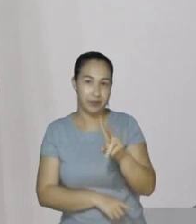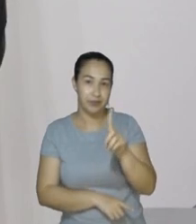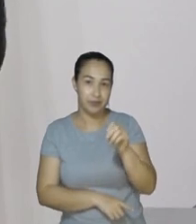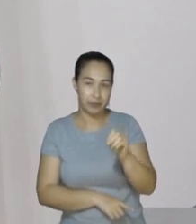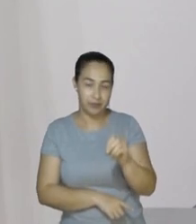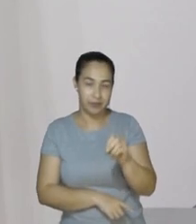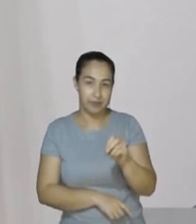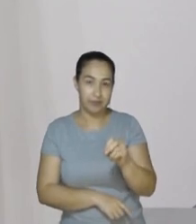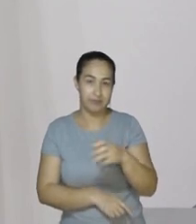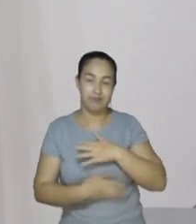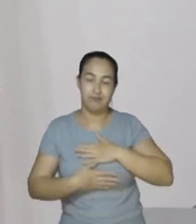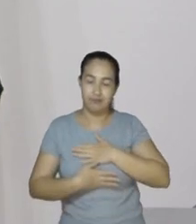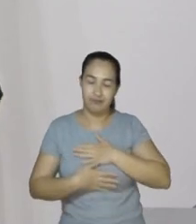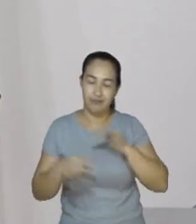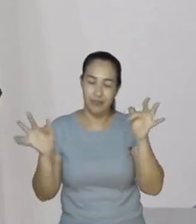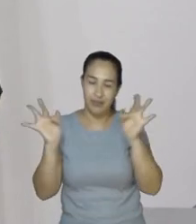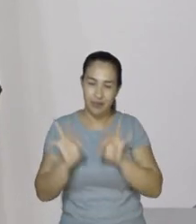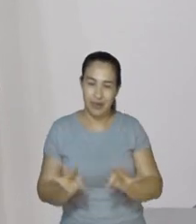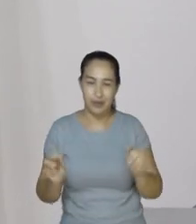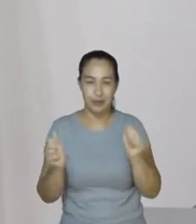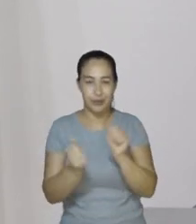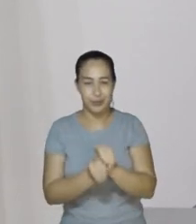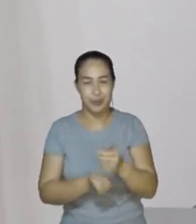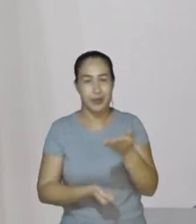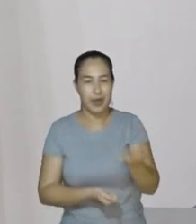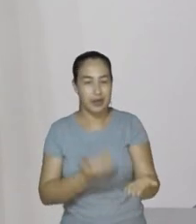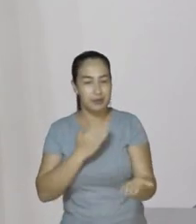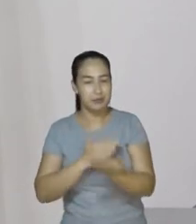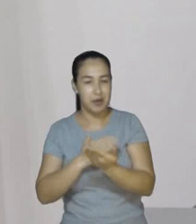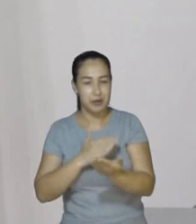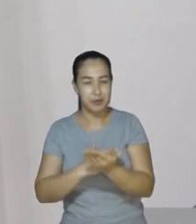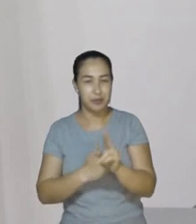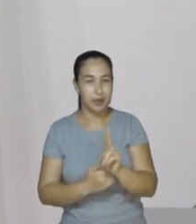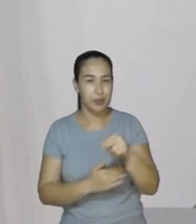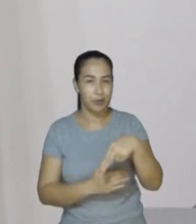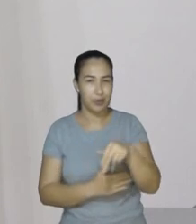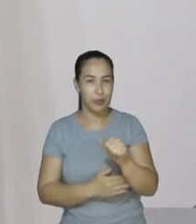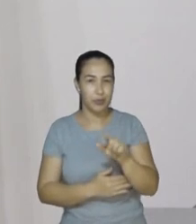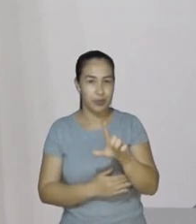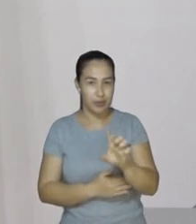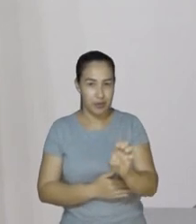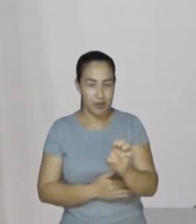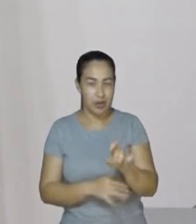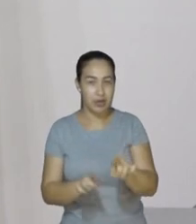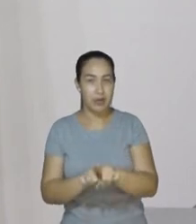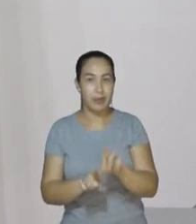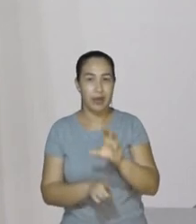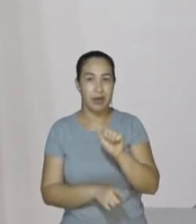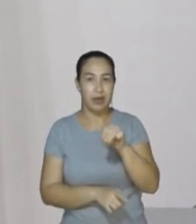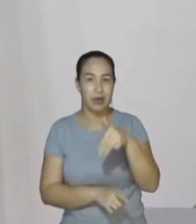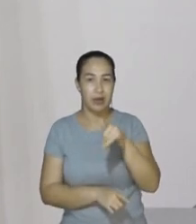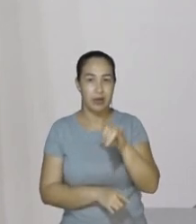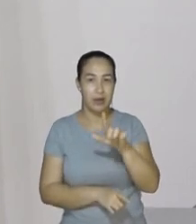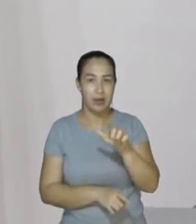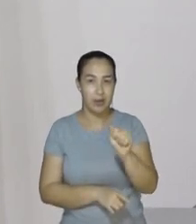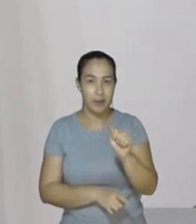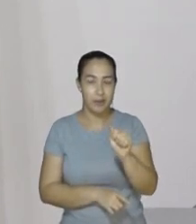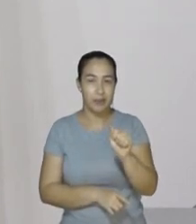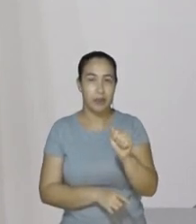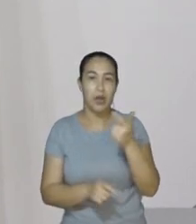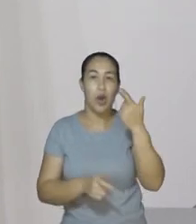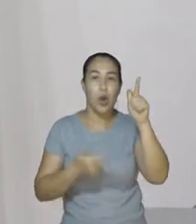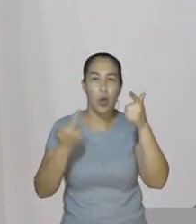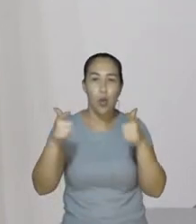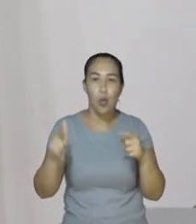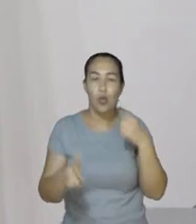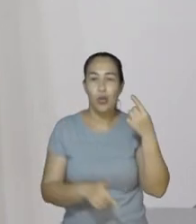aqui, também acompanhado das nossas colaboradoras da Unali, a Tassiana e a Camila, que fazem parte da nossa caravana. Outros deputados gostariam de